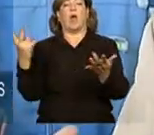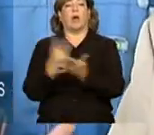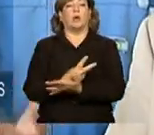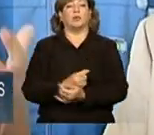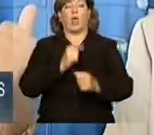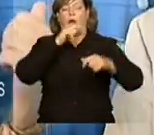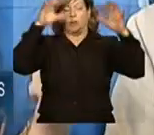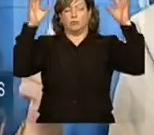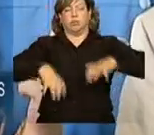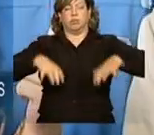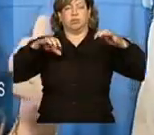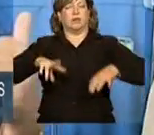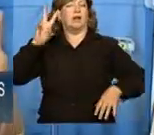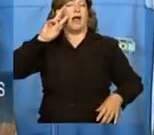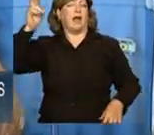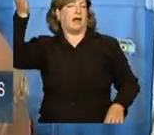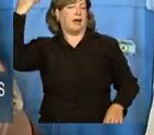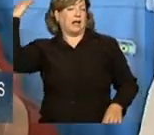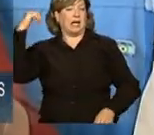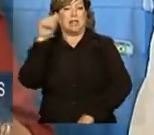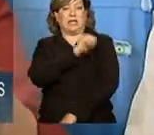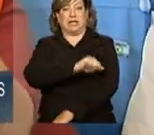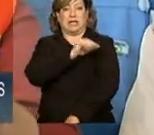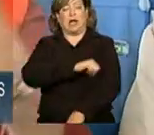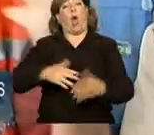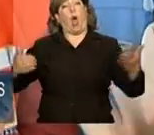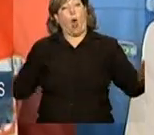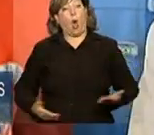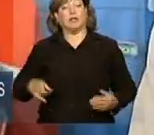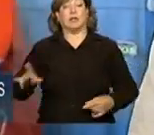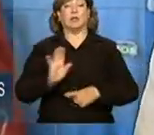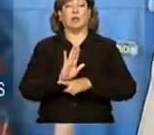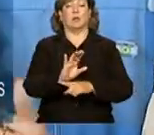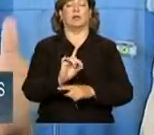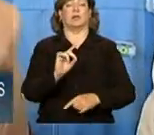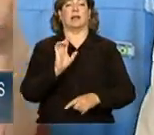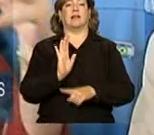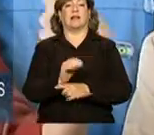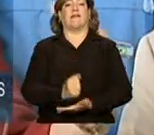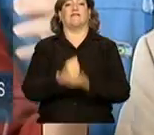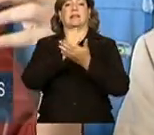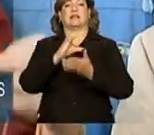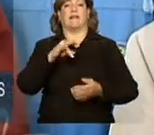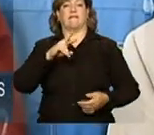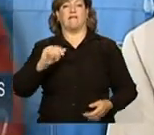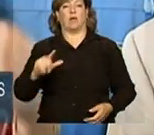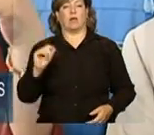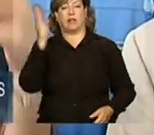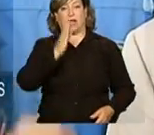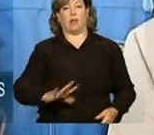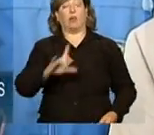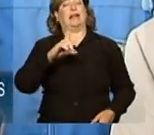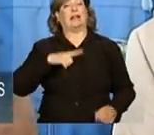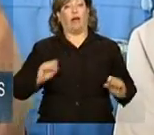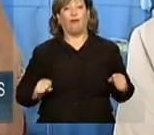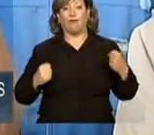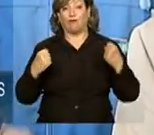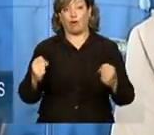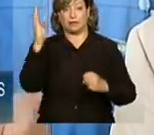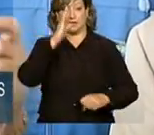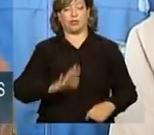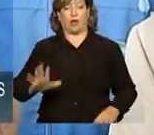e das enchentes no Rio de Janeiro. Hoje ele cuida da Defesa Civil Nacional e tem uma Força Nacional